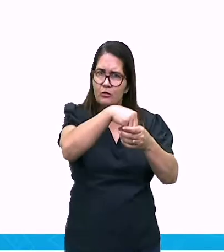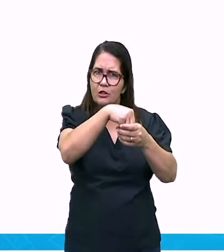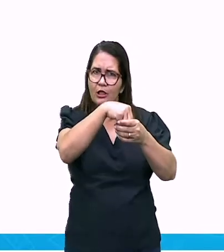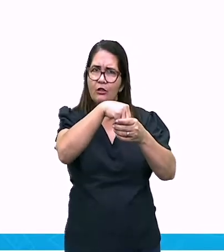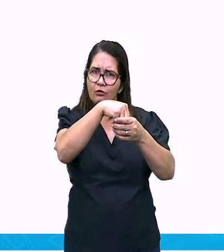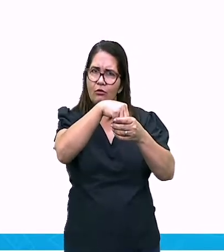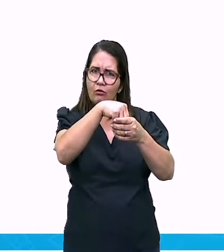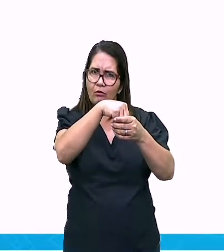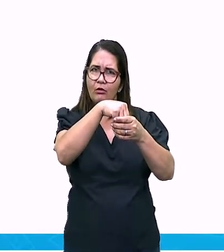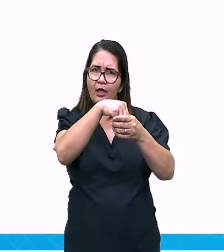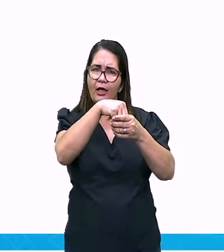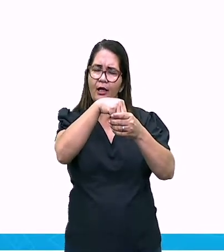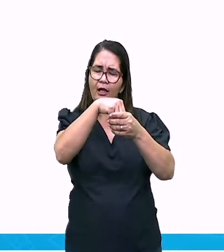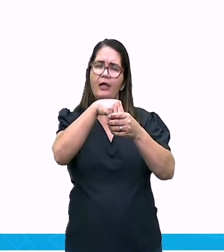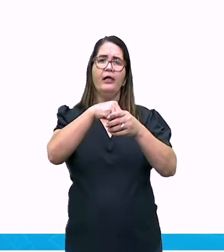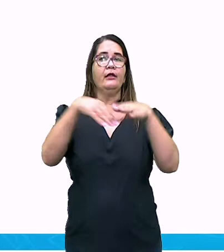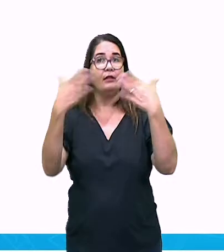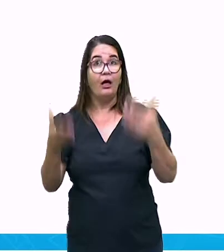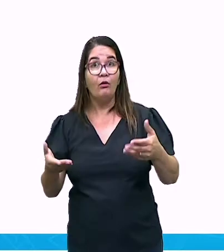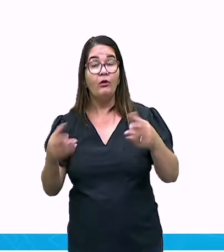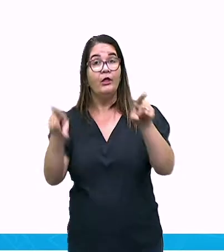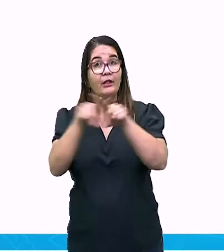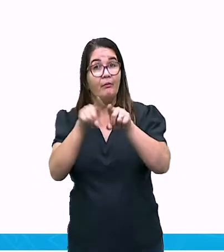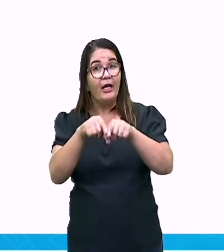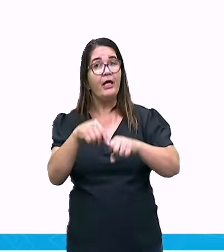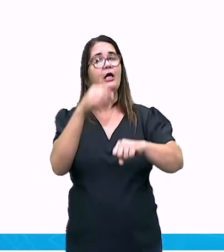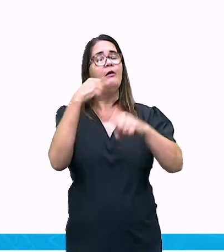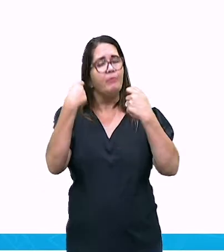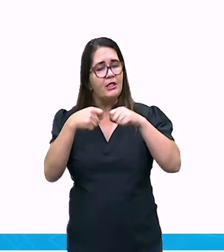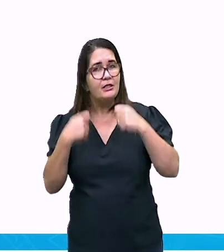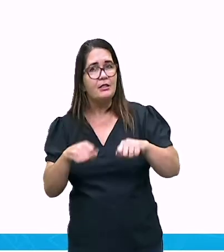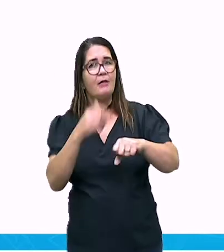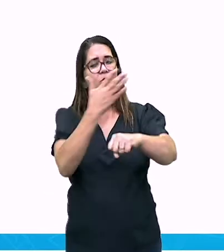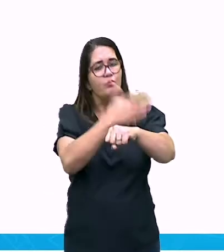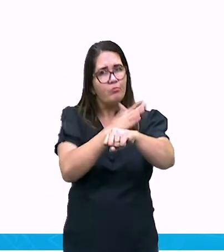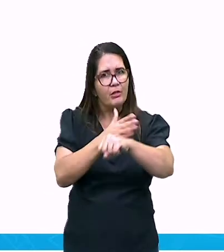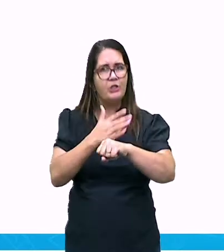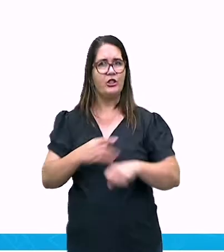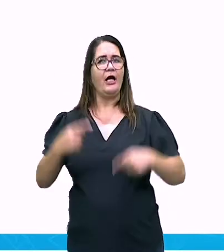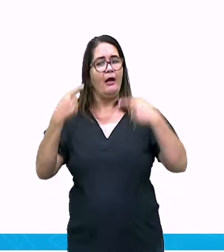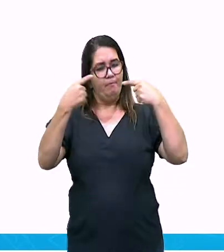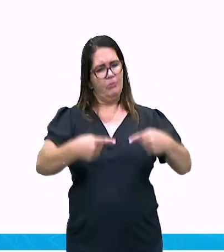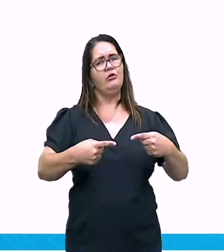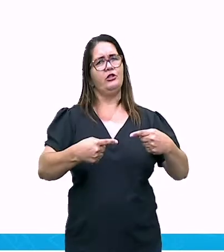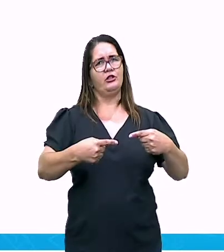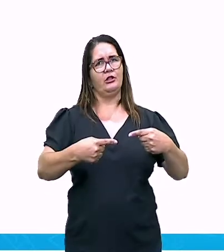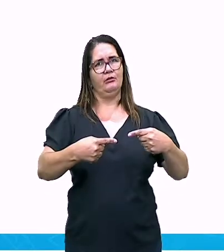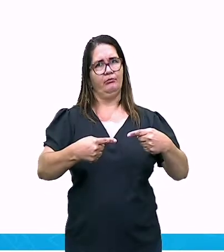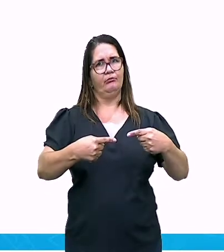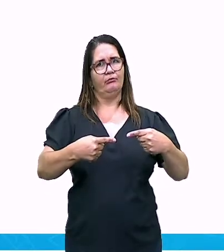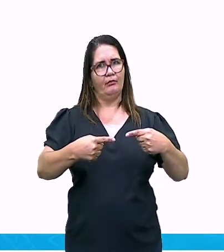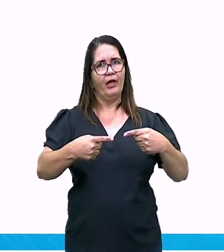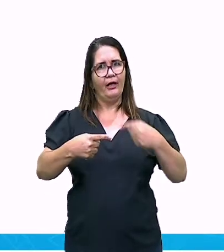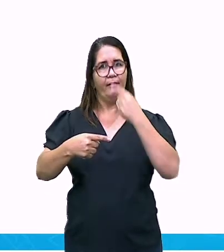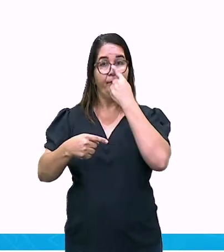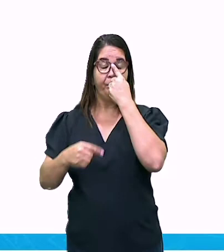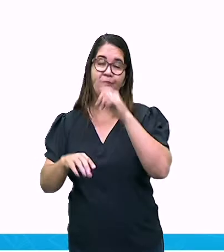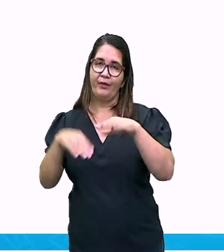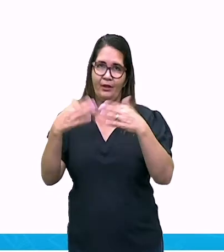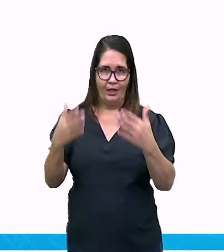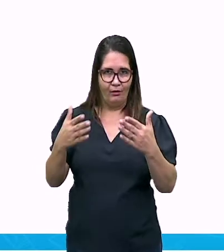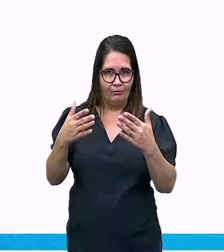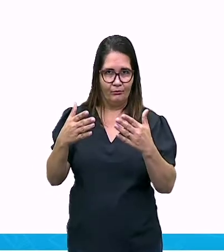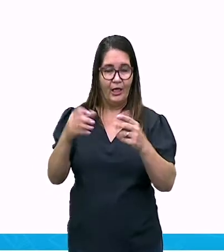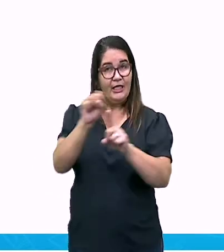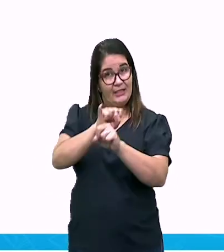apenas escolher um líder, um presidente, no caso, um governador, não. O fato de você estar vivendo aqui dentro